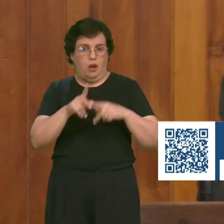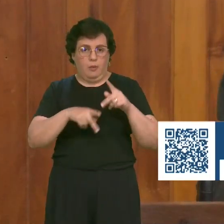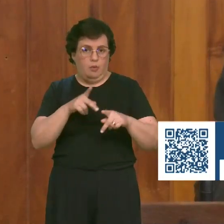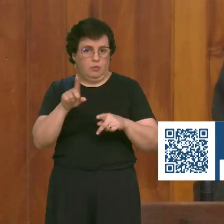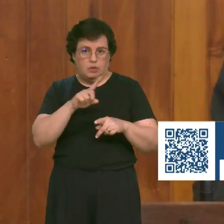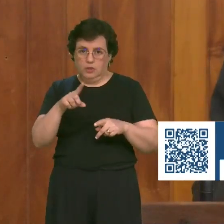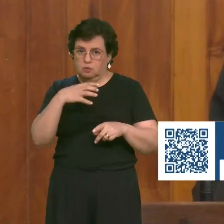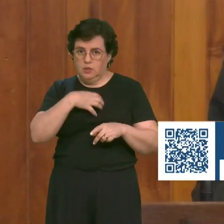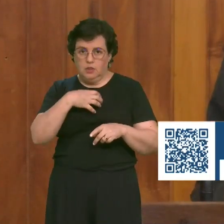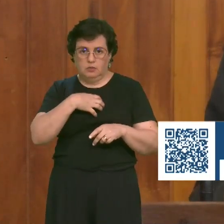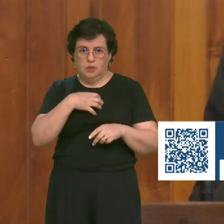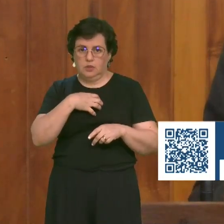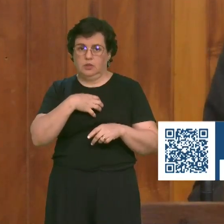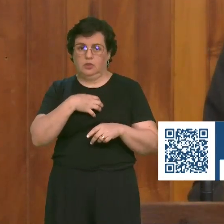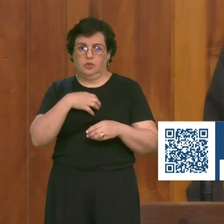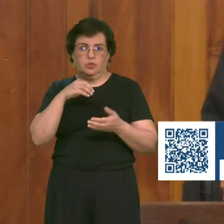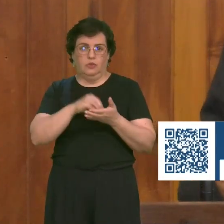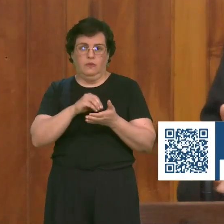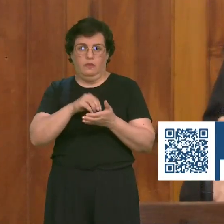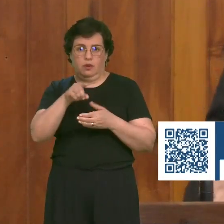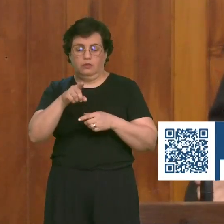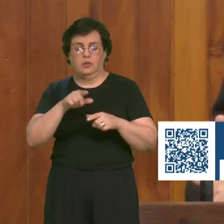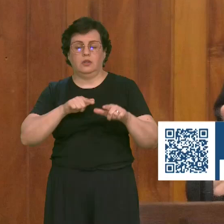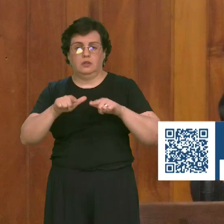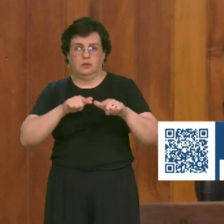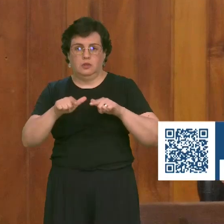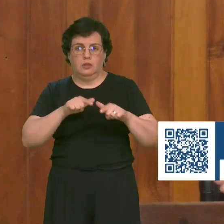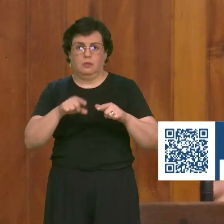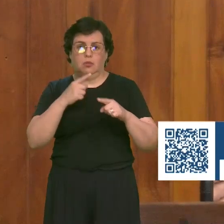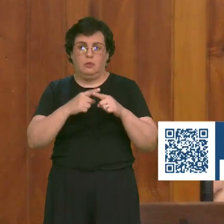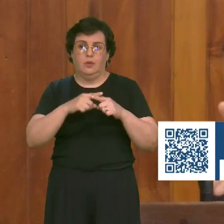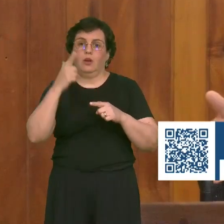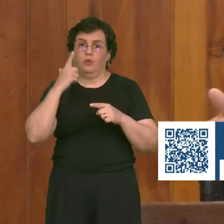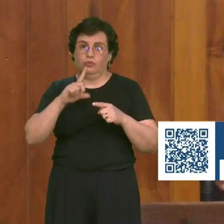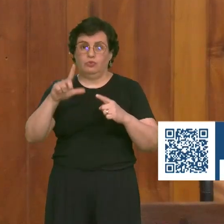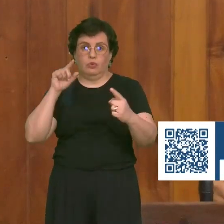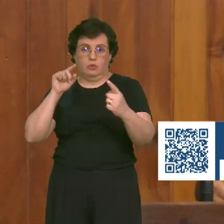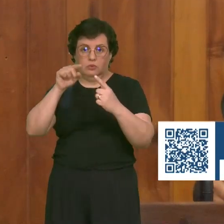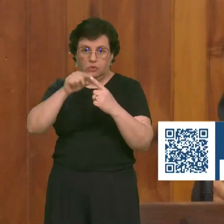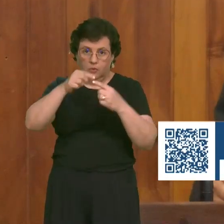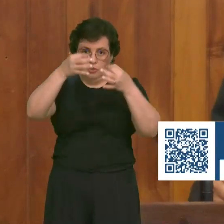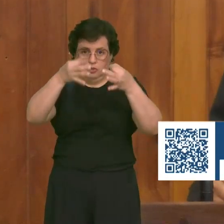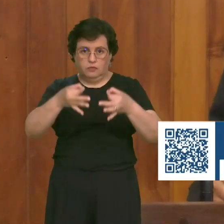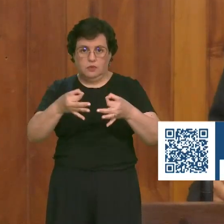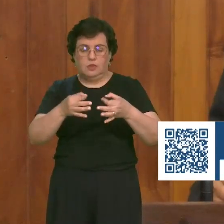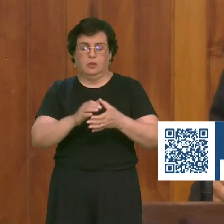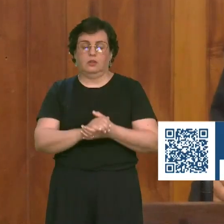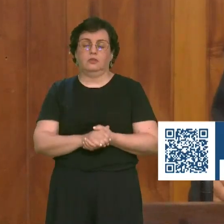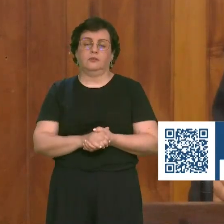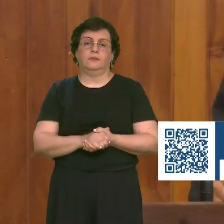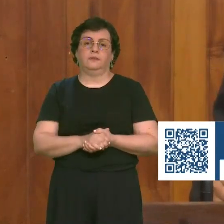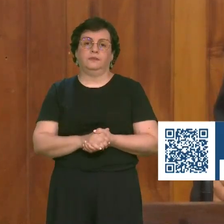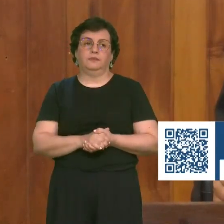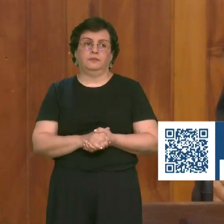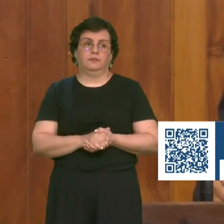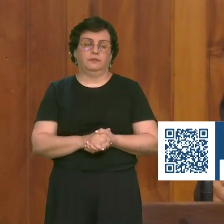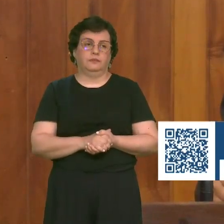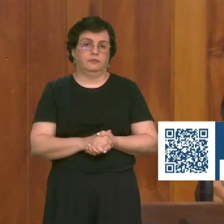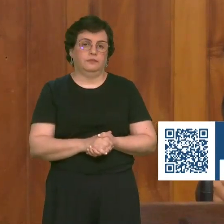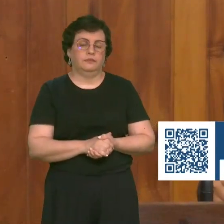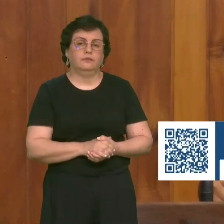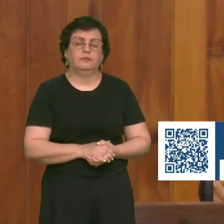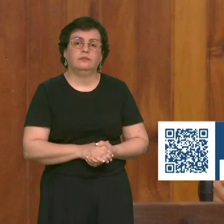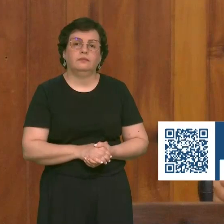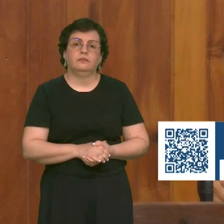e e que mantenha o cumprimento das metas estabelecidas inclusive pelo próprio Ministério